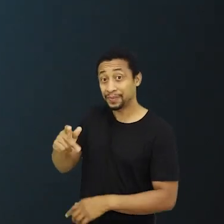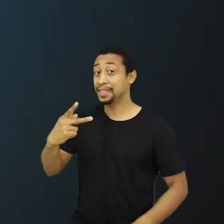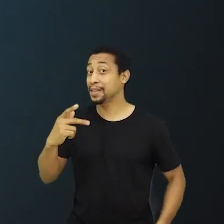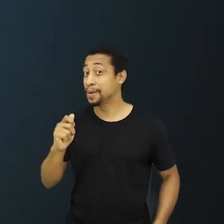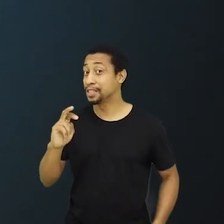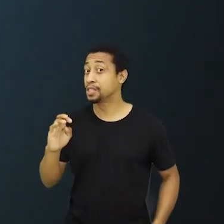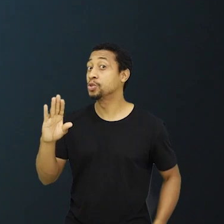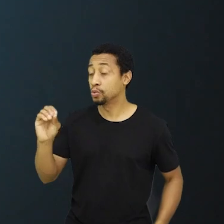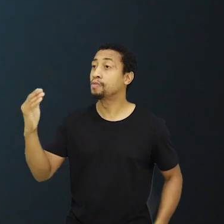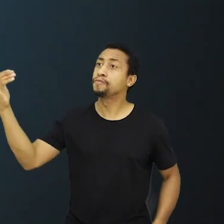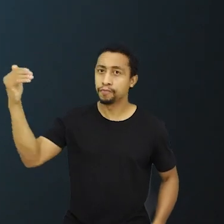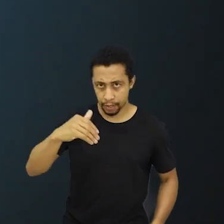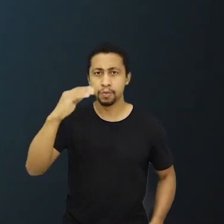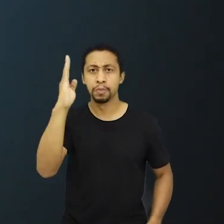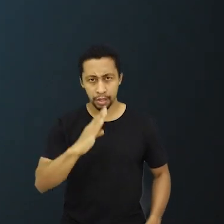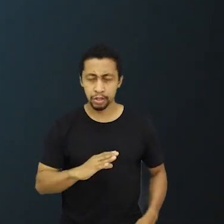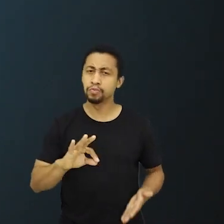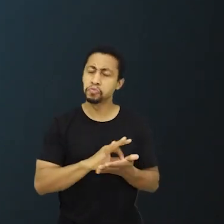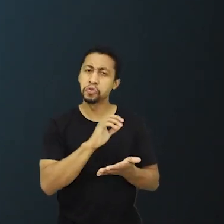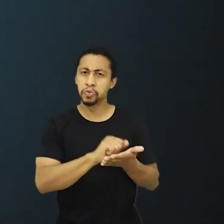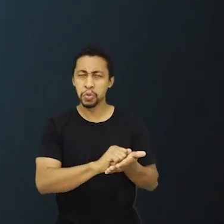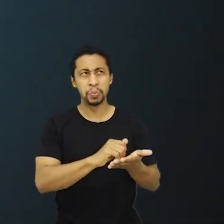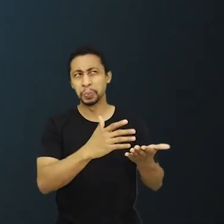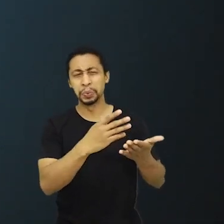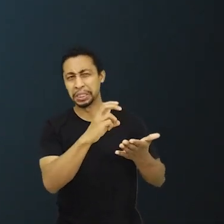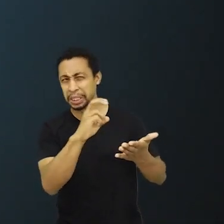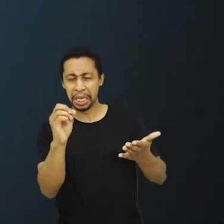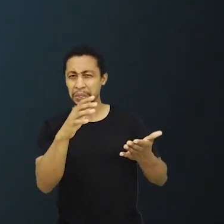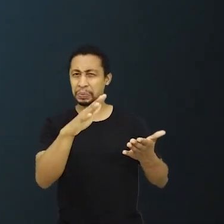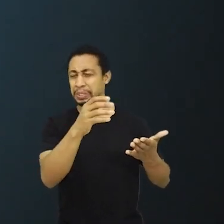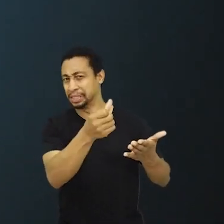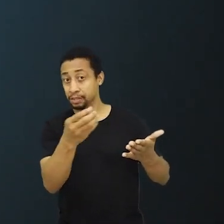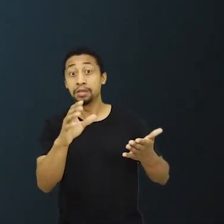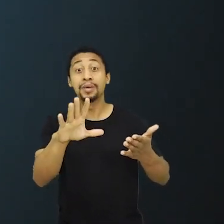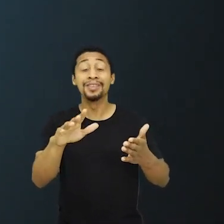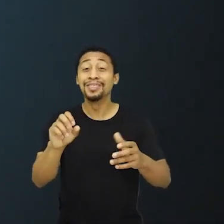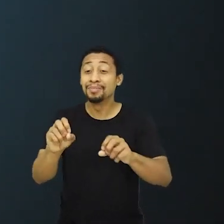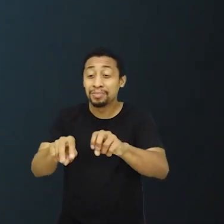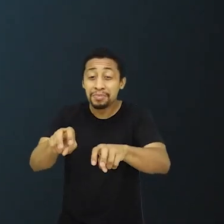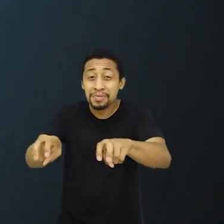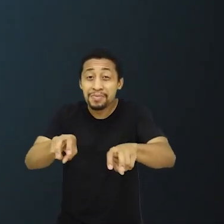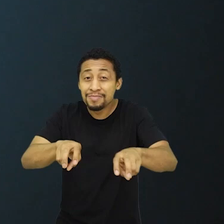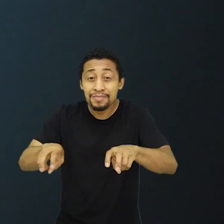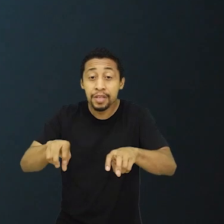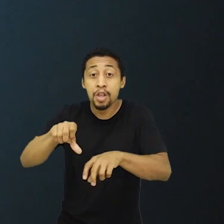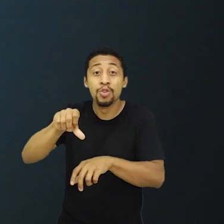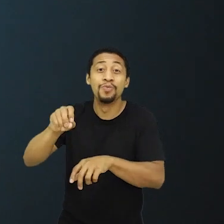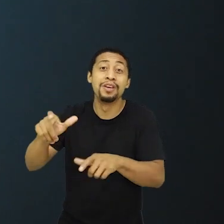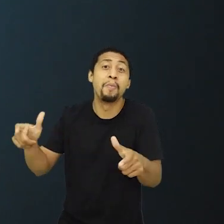que teve, sei lá, 500, 600 inscritos, mas tinha 90 vagas, que era o que cabia na sala de cinema onde a